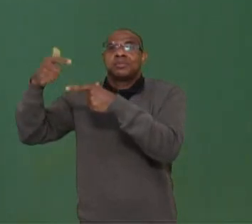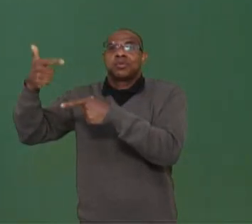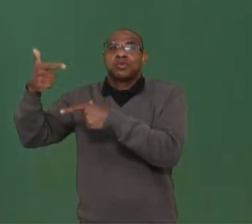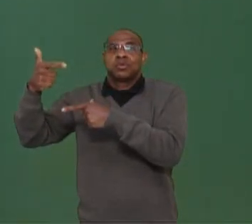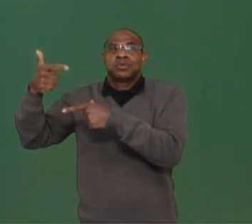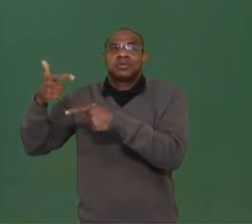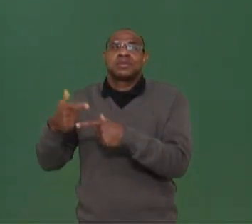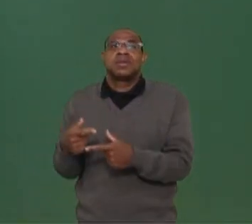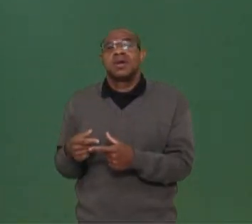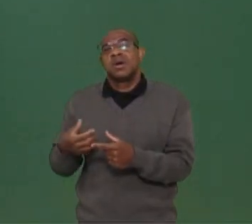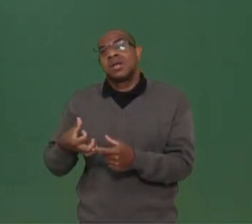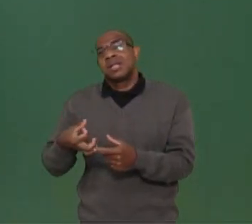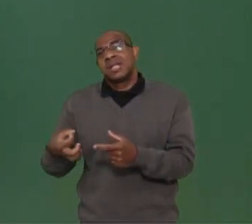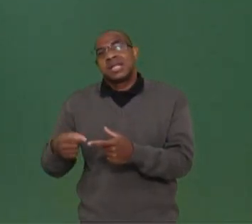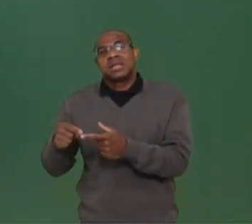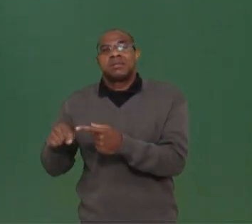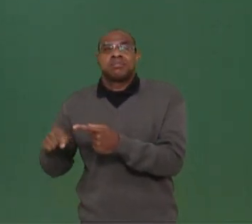aonde?